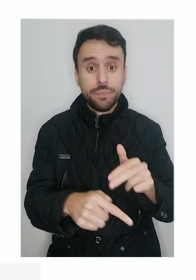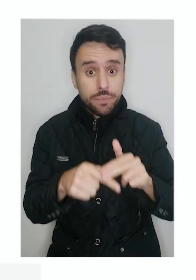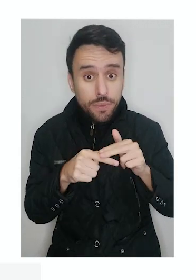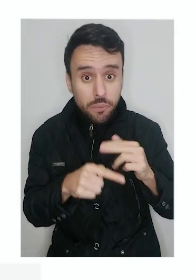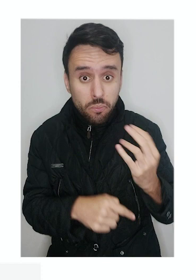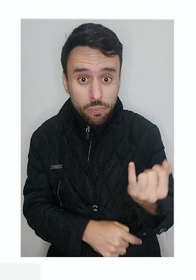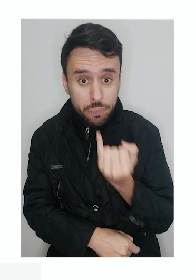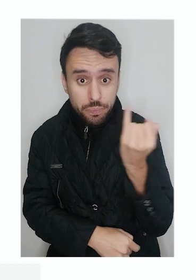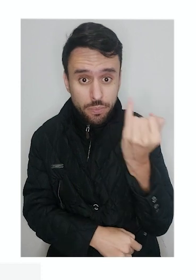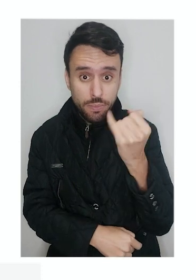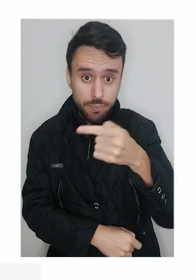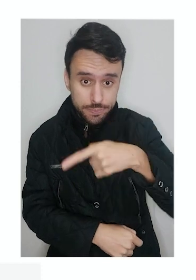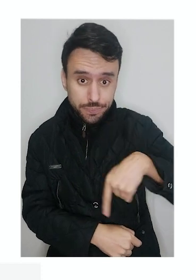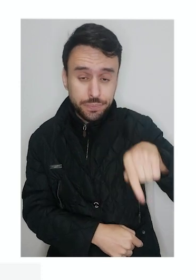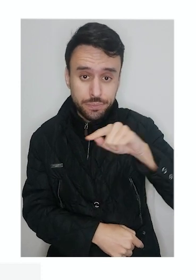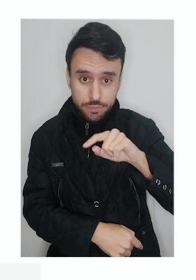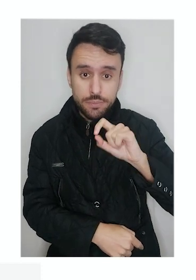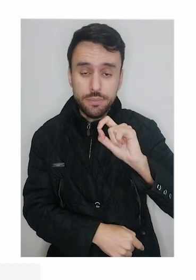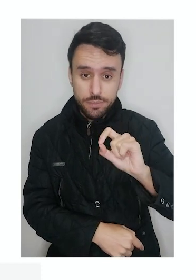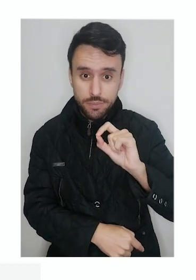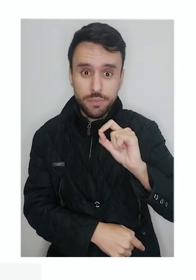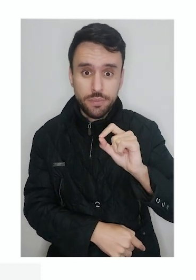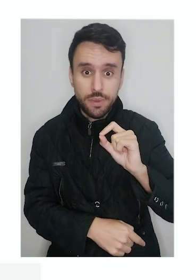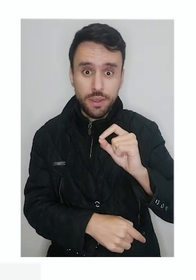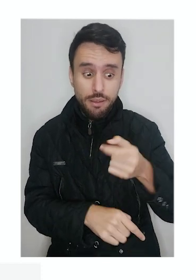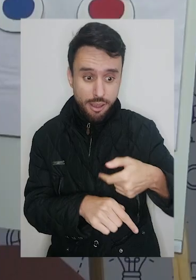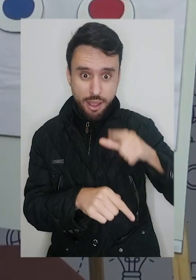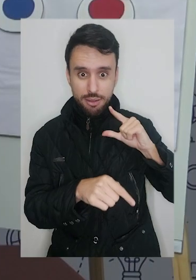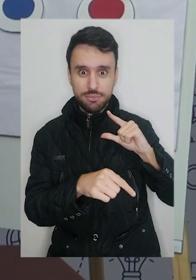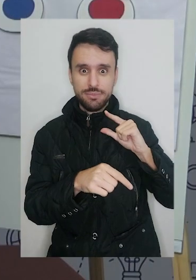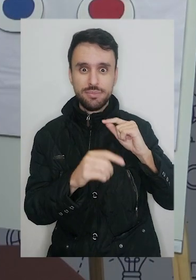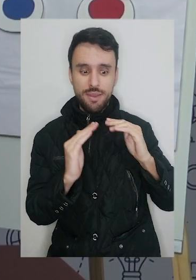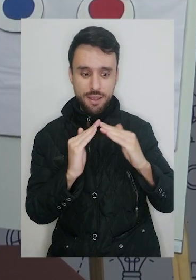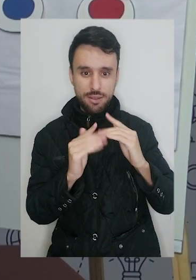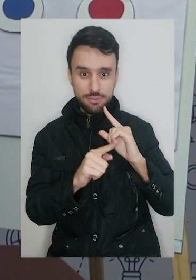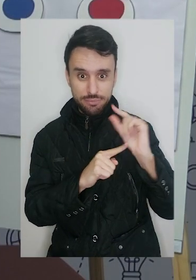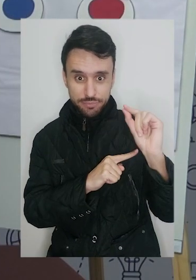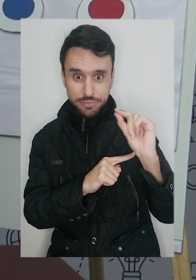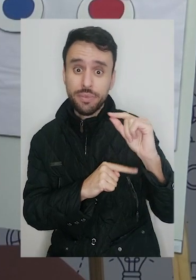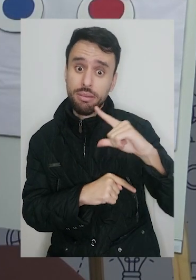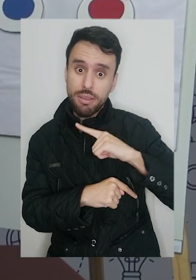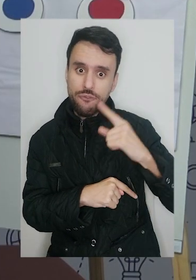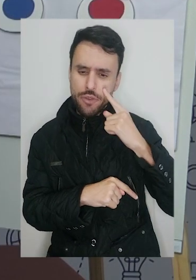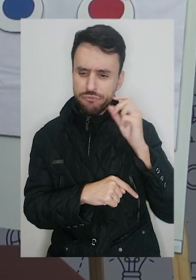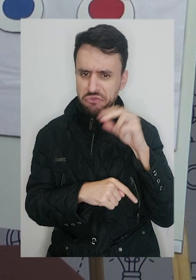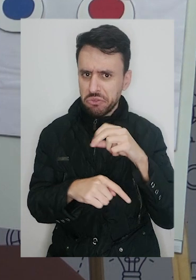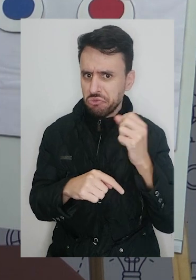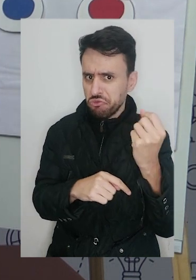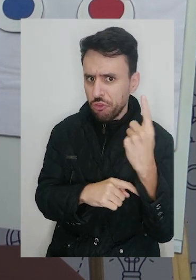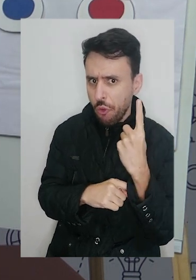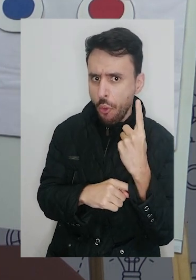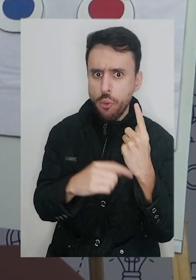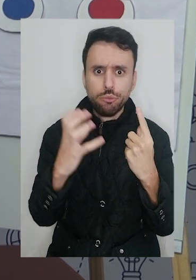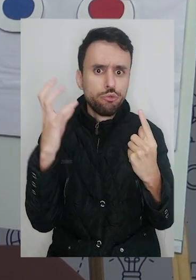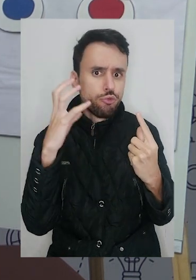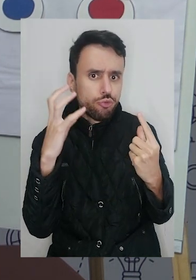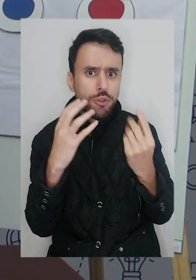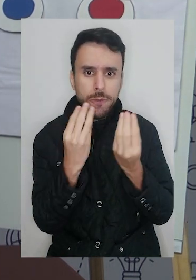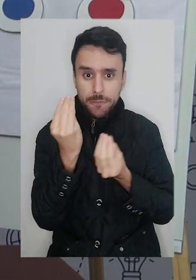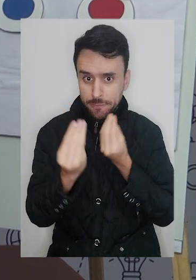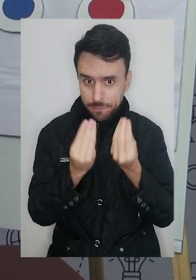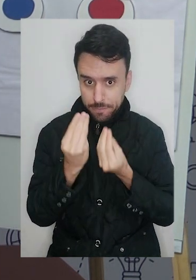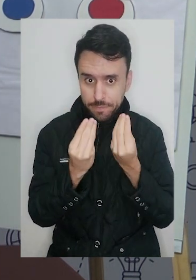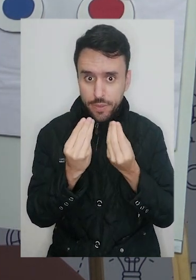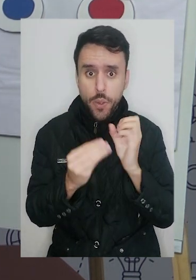uma previsão. Então, antes de sair de casa, nós sabemos se vai fazer o sol, ou se pode chover, ou se